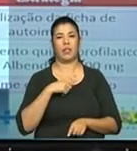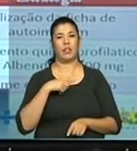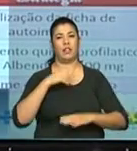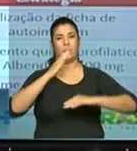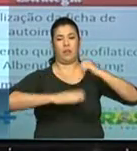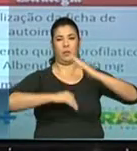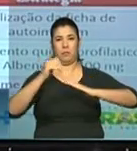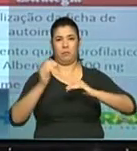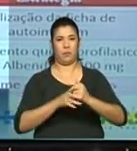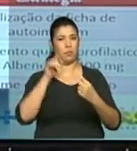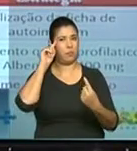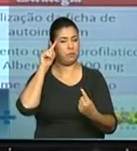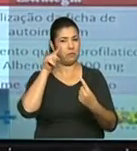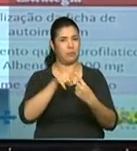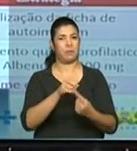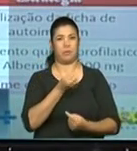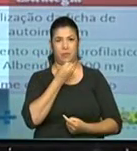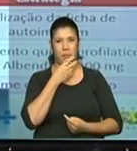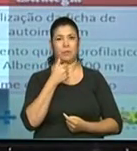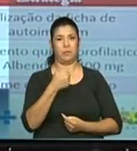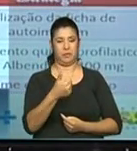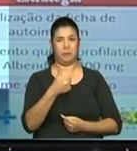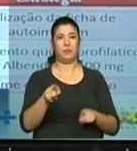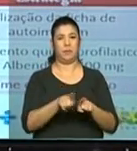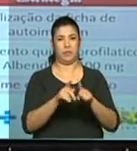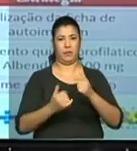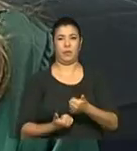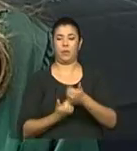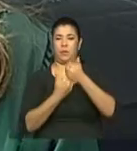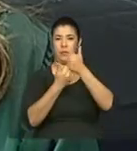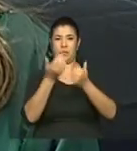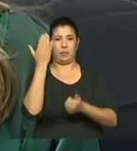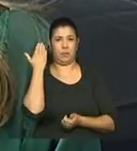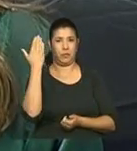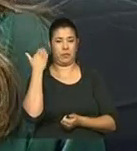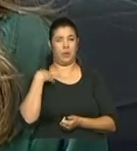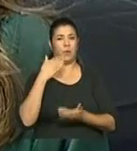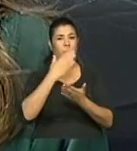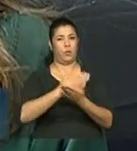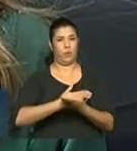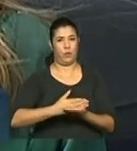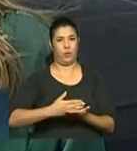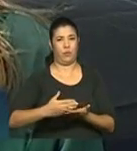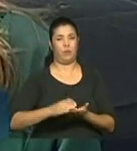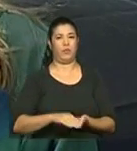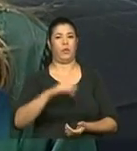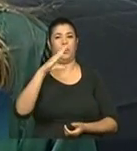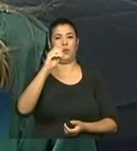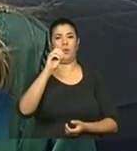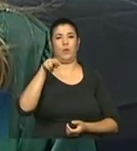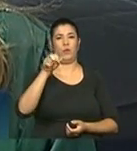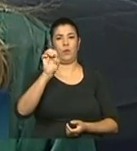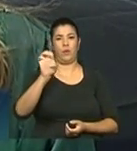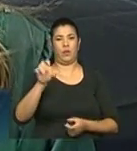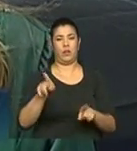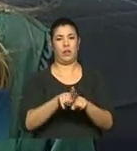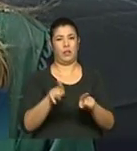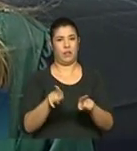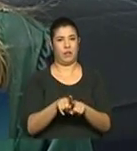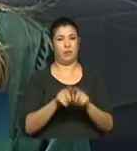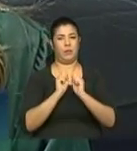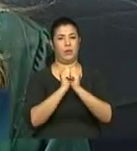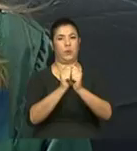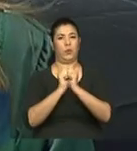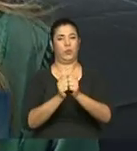ação muito bem sucedida, que foi, inclusive, muito apoiada na época, desde o seu início, pelo CONAS, pelo CONASEMS, através da